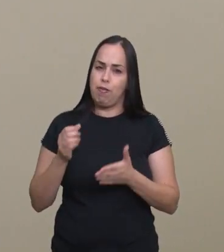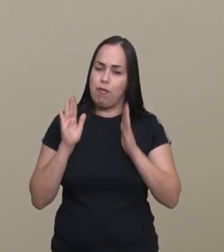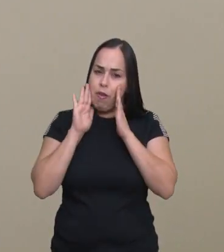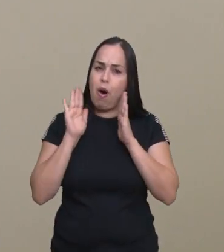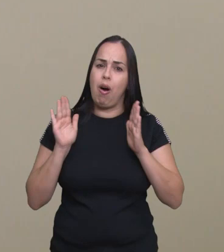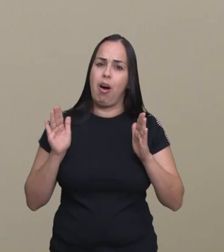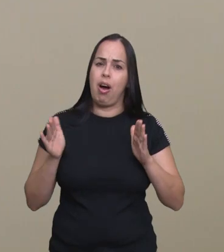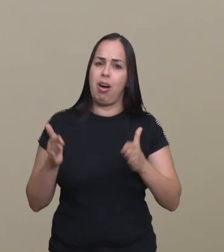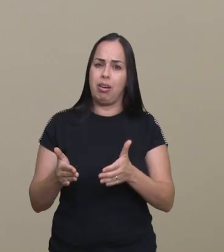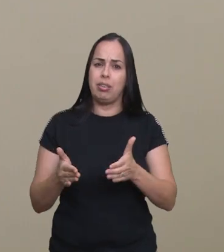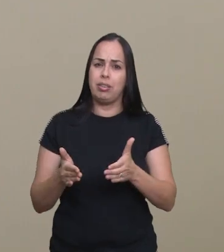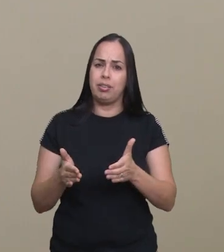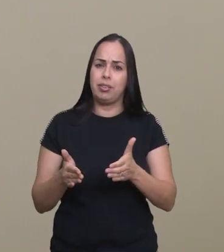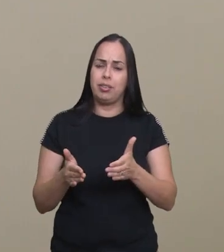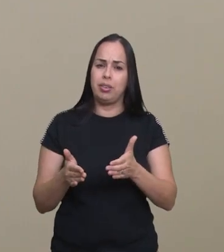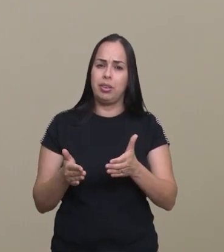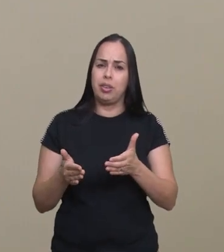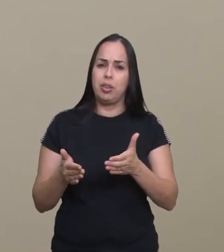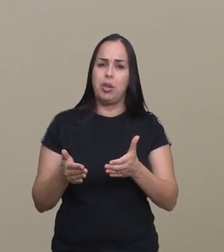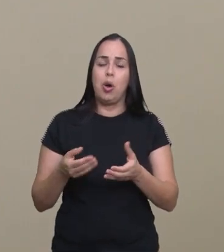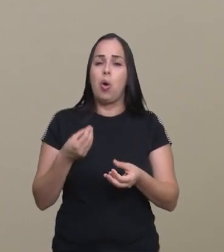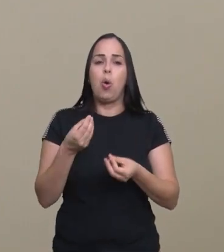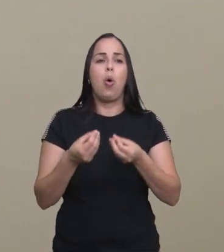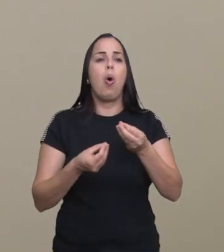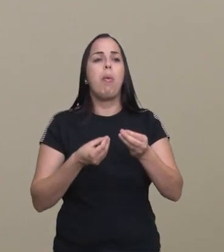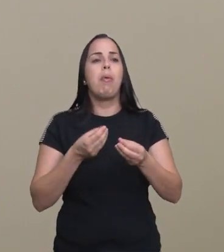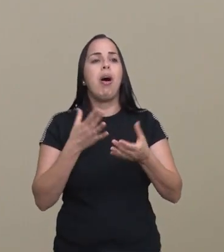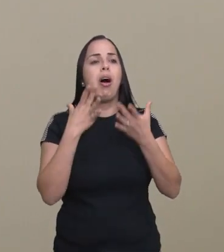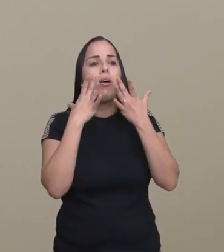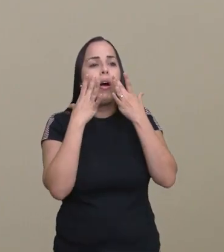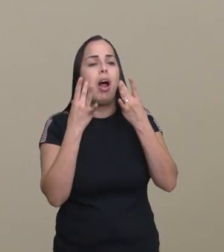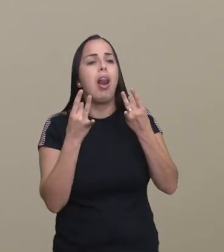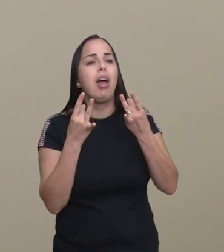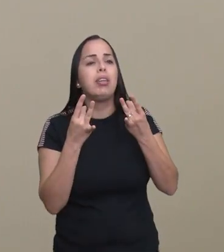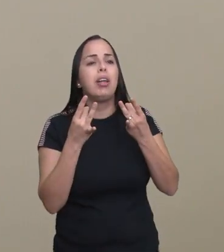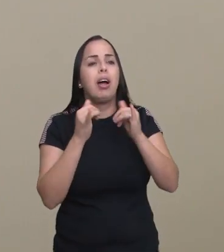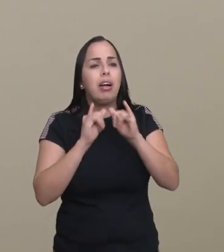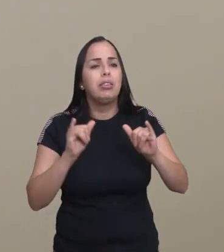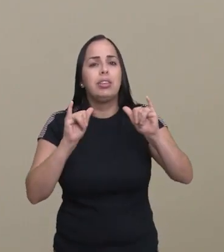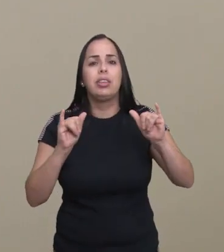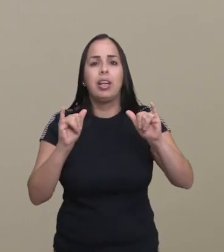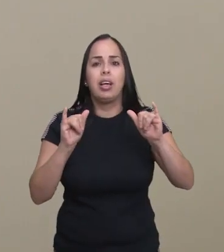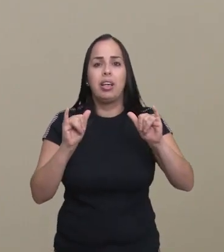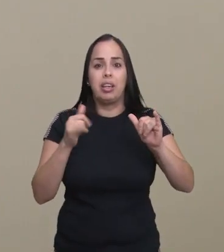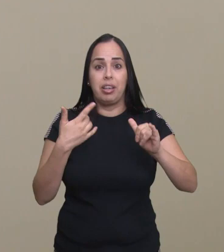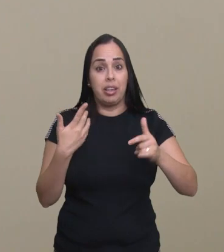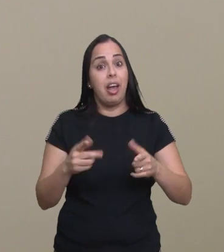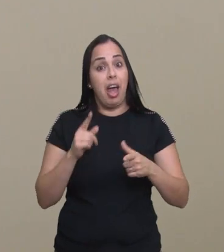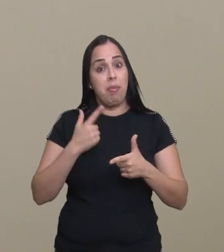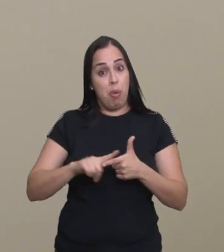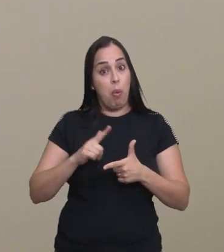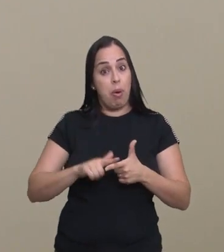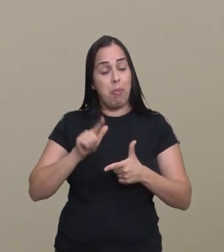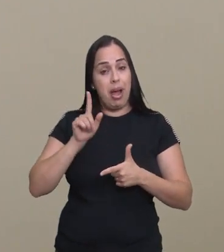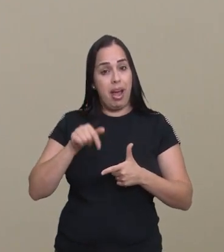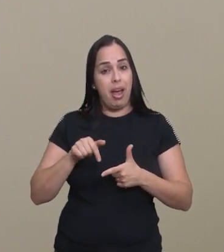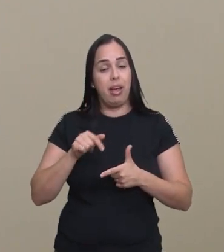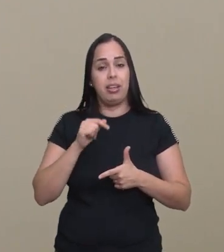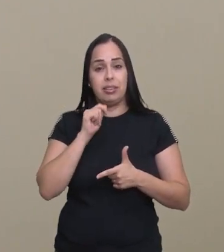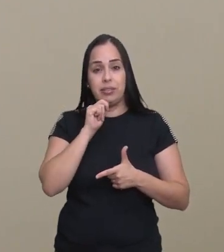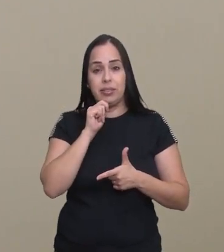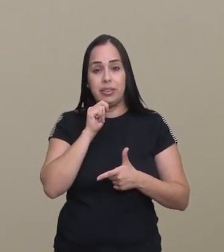determinado na maneira de você chamar a sociedade para um grande problema que nós temos, que é